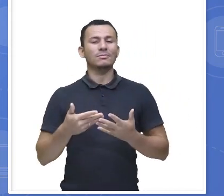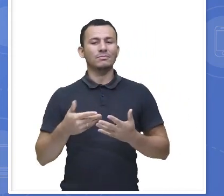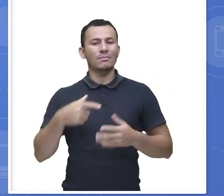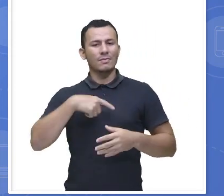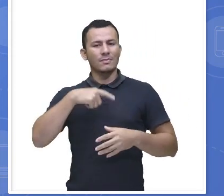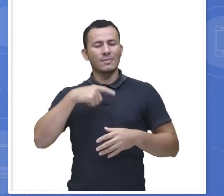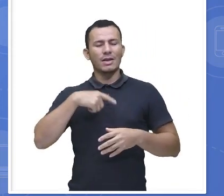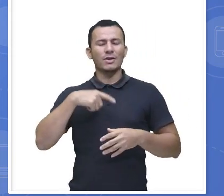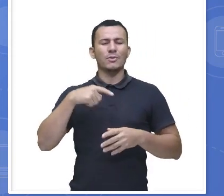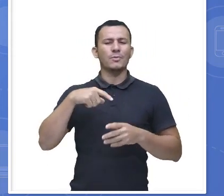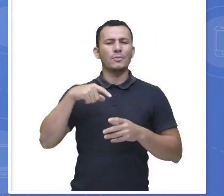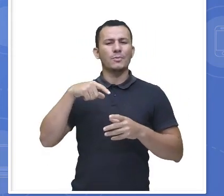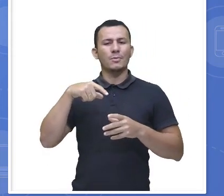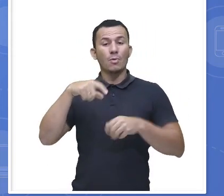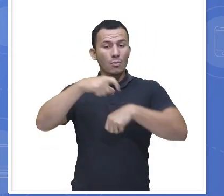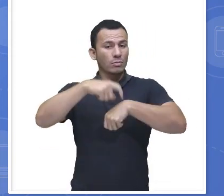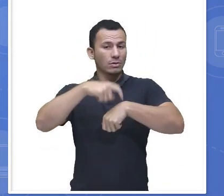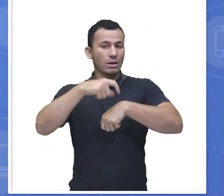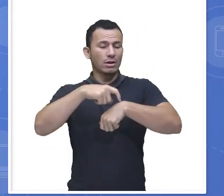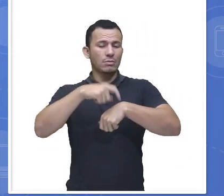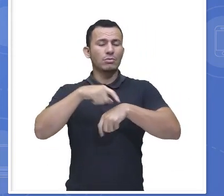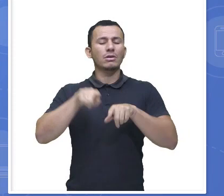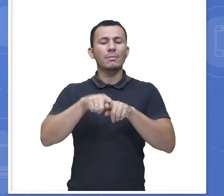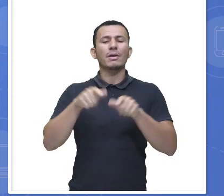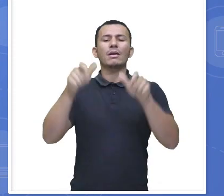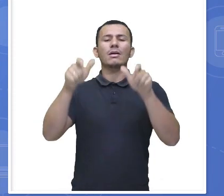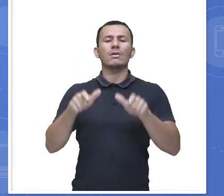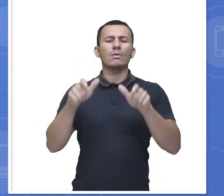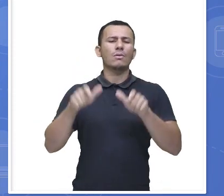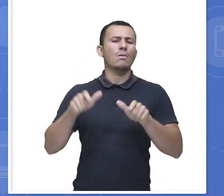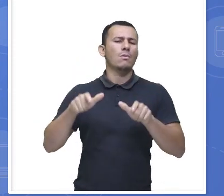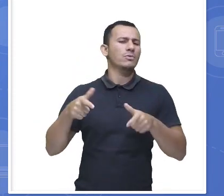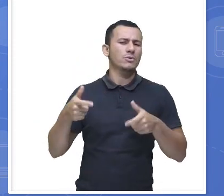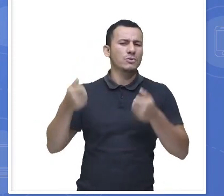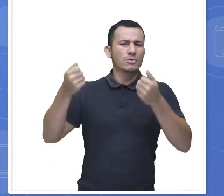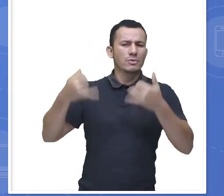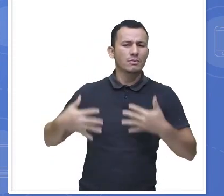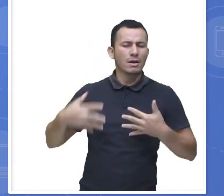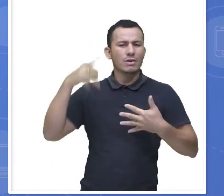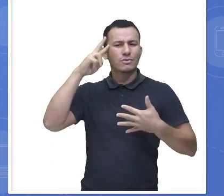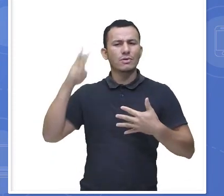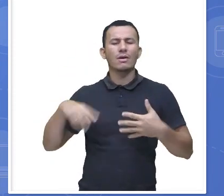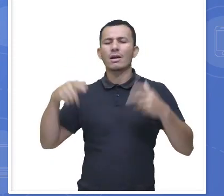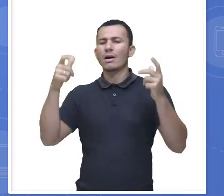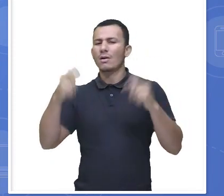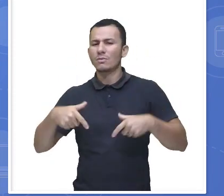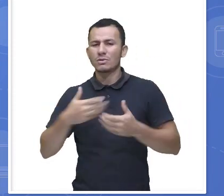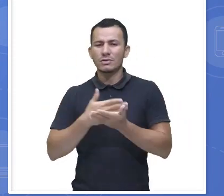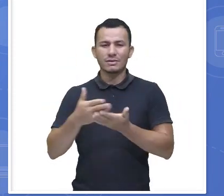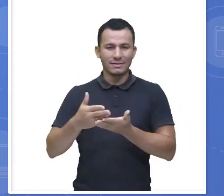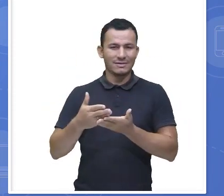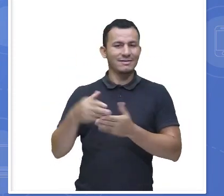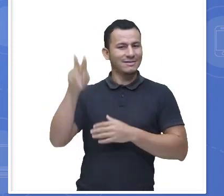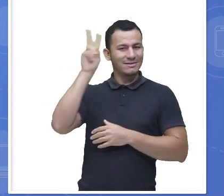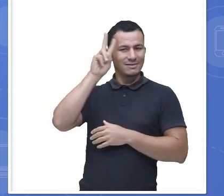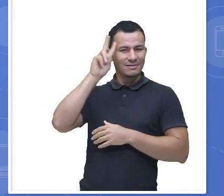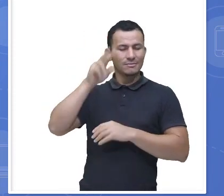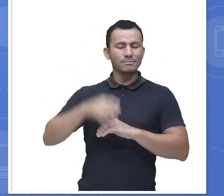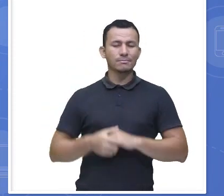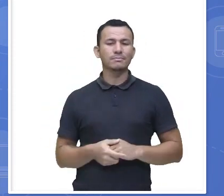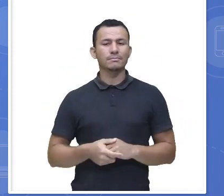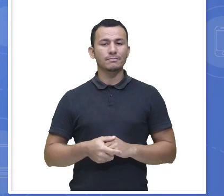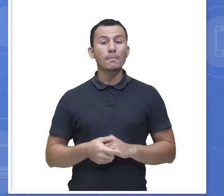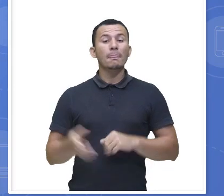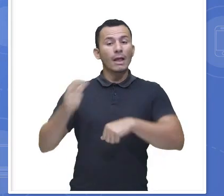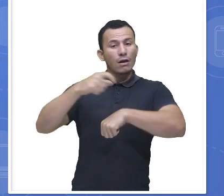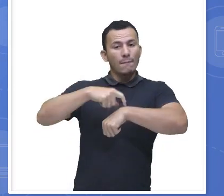um aspectozinho do tempo e do lugar onde a situação acontece, onde começa a acontecer a situação, né? E